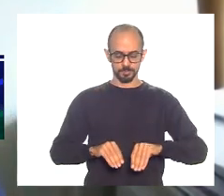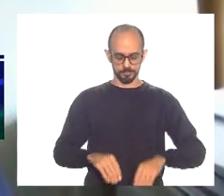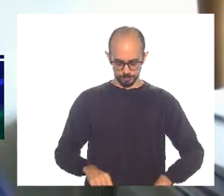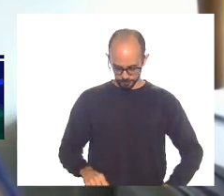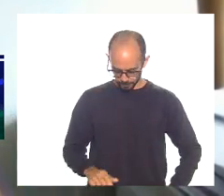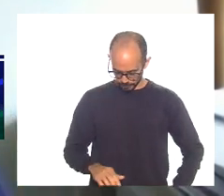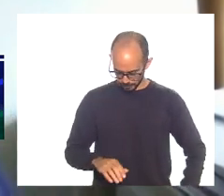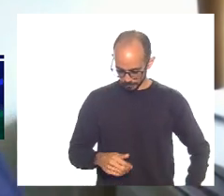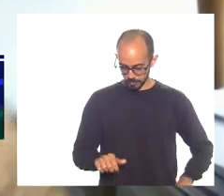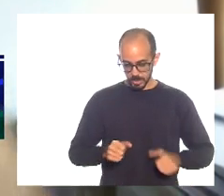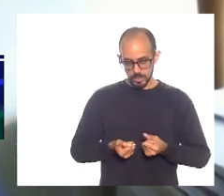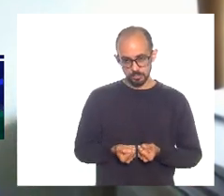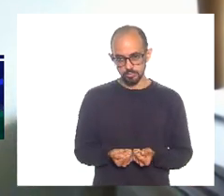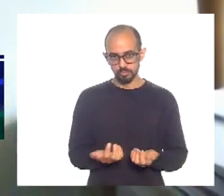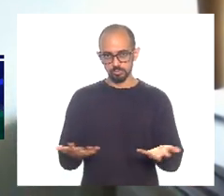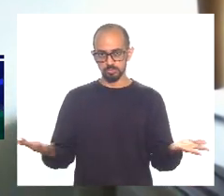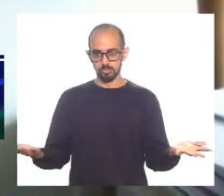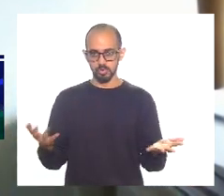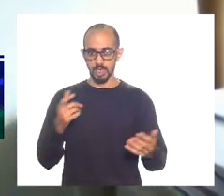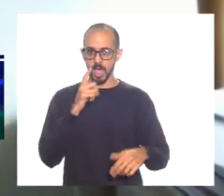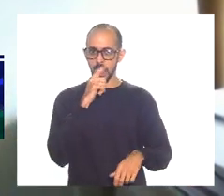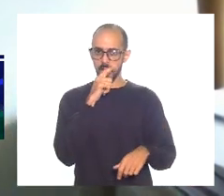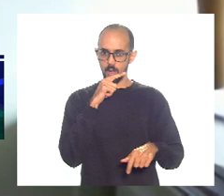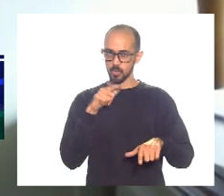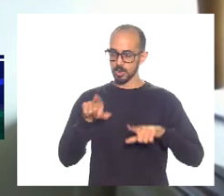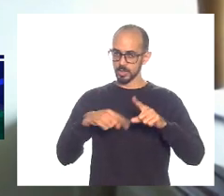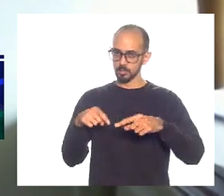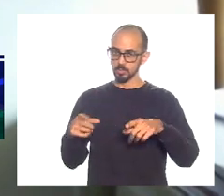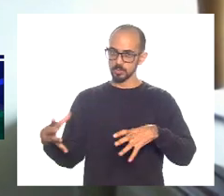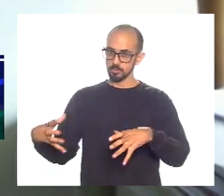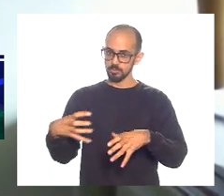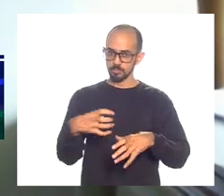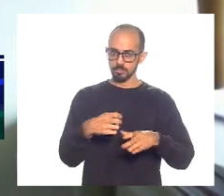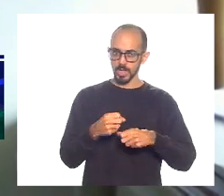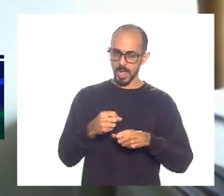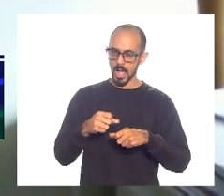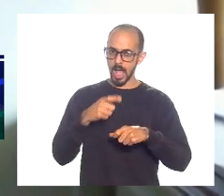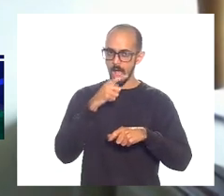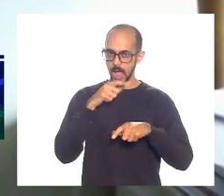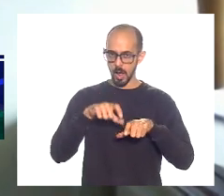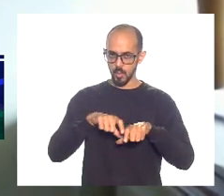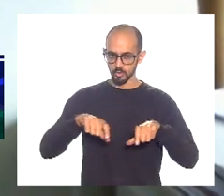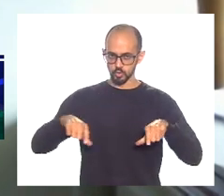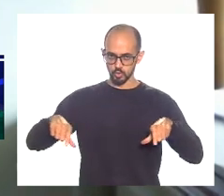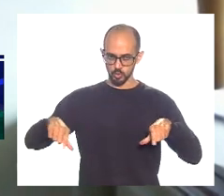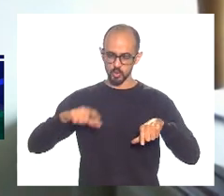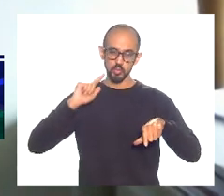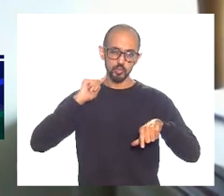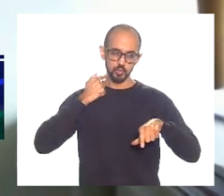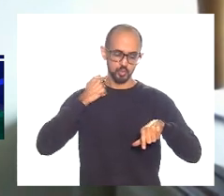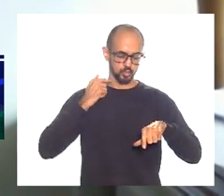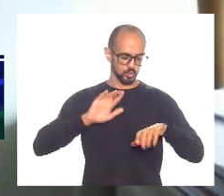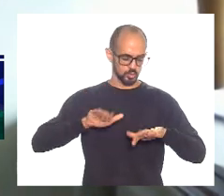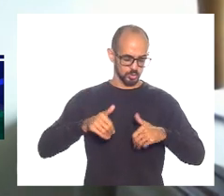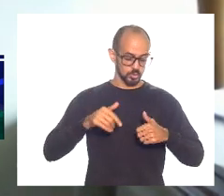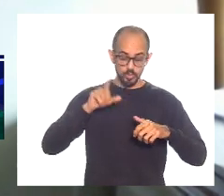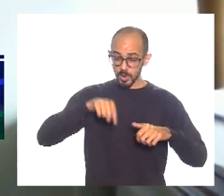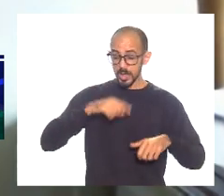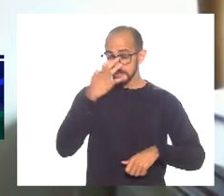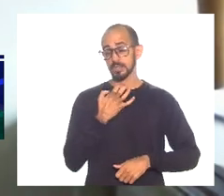água e captação e dar destino final ao esgoto. Então, essa é uma questão